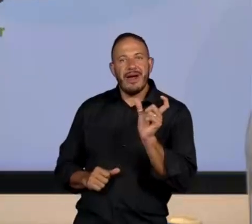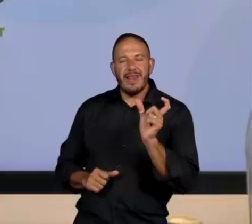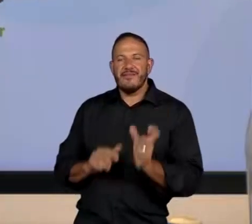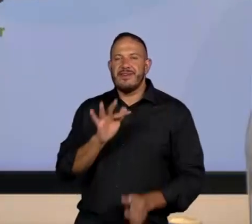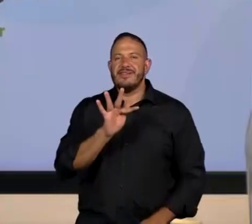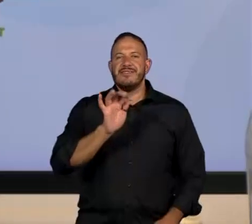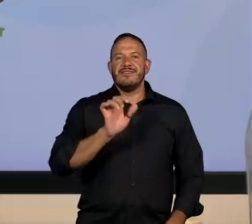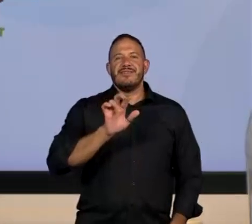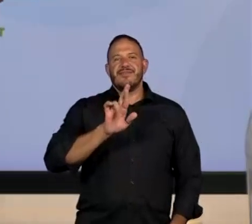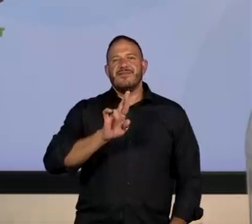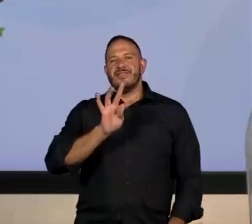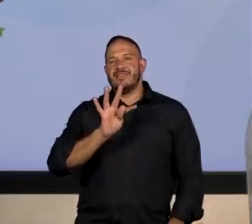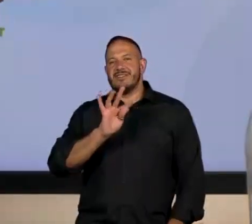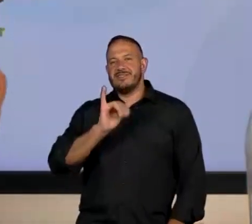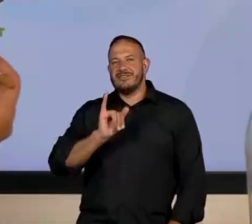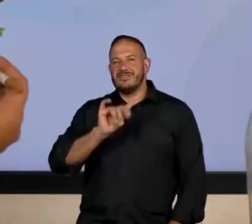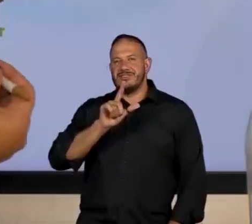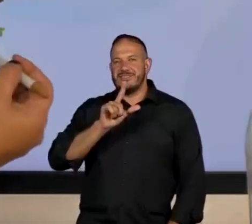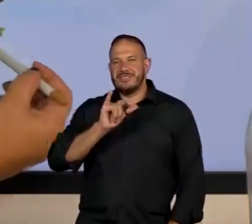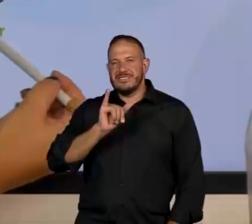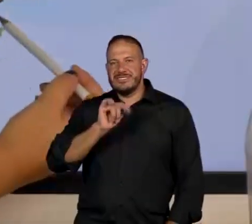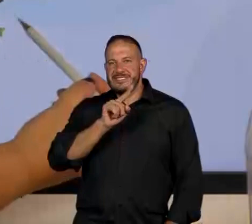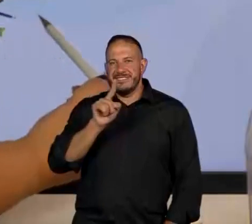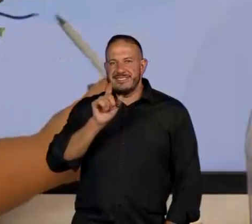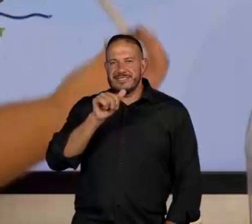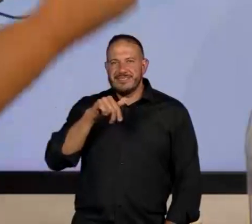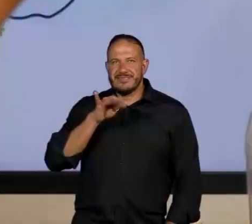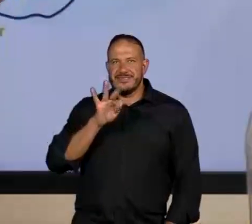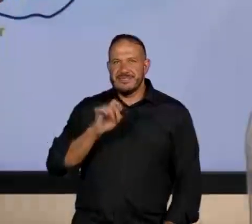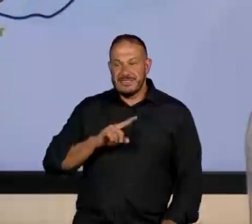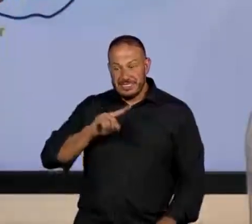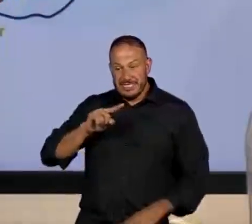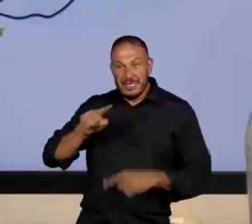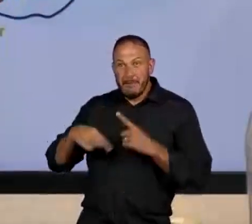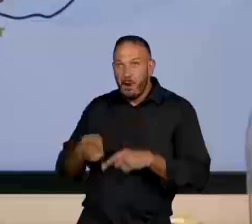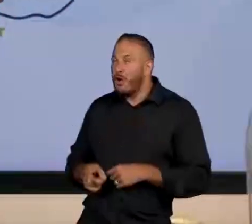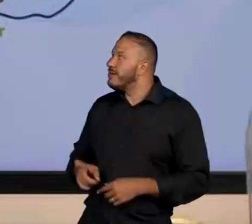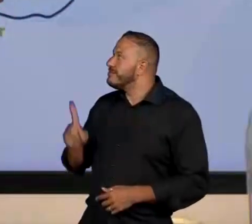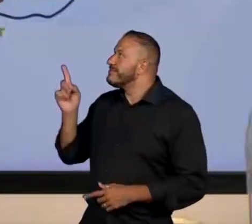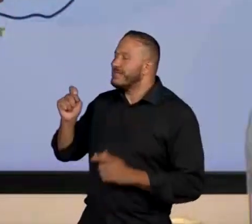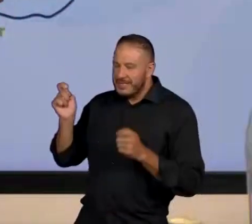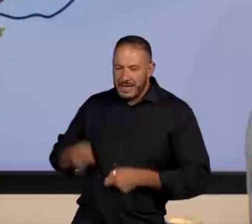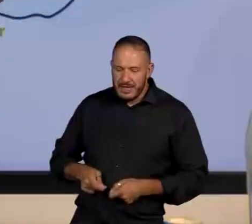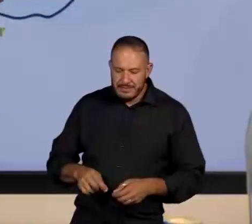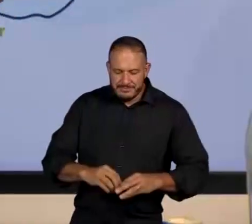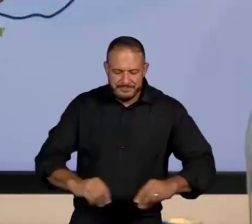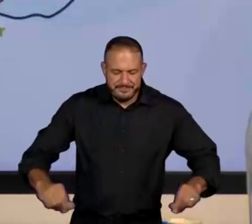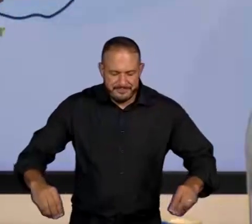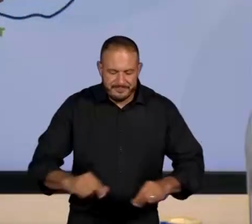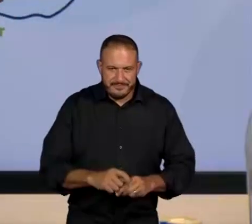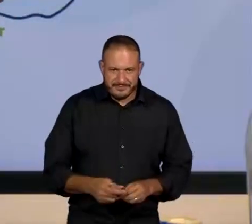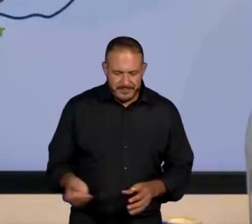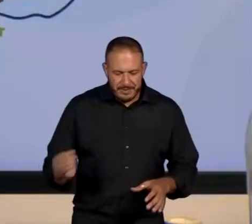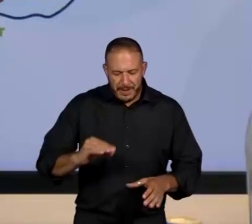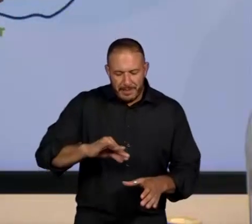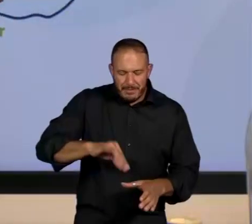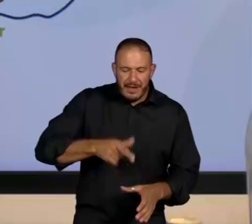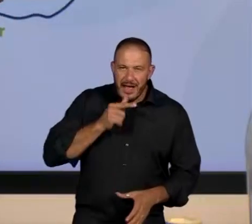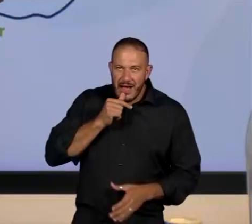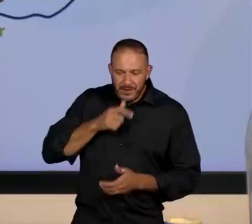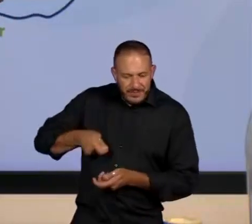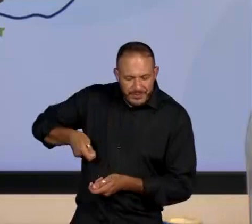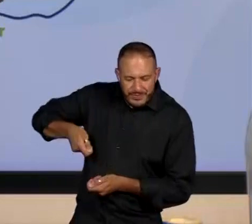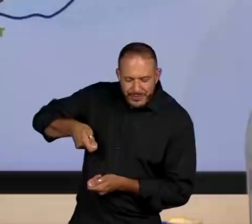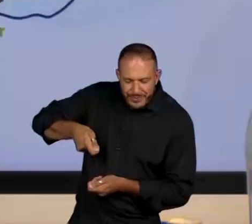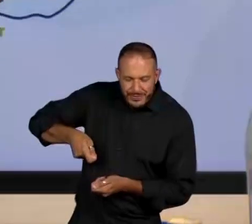fertilizante. E o fertilizante nos possibilita plantar novamente e termos um